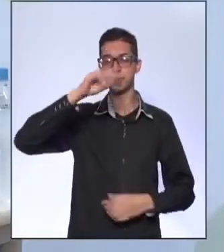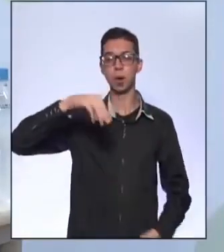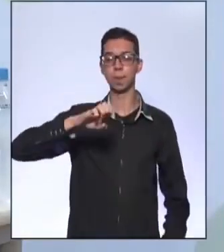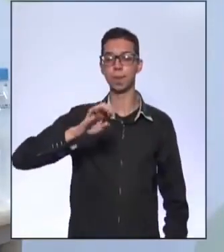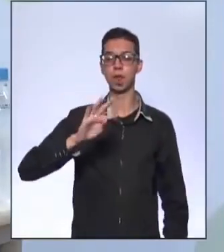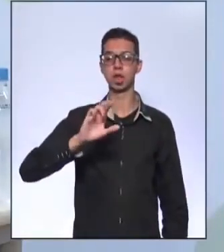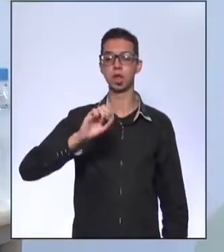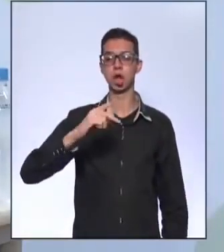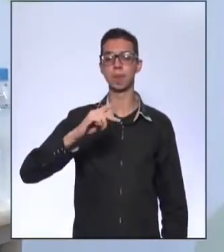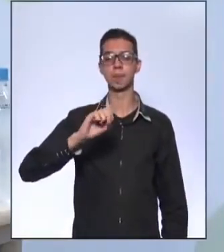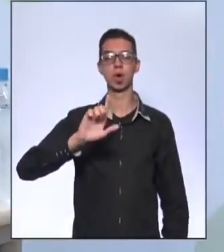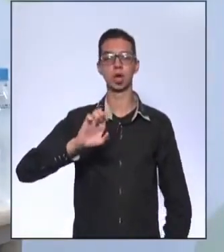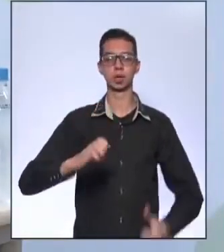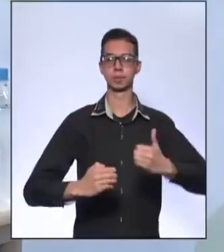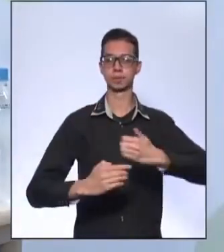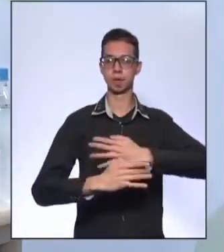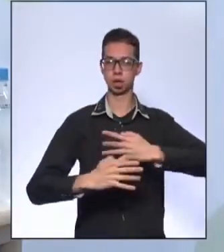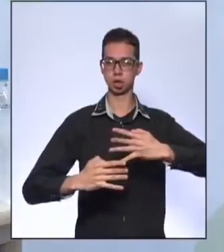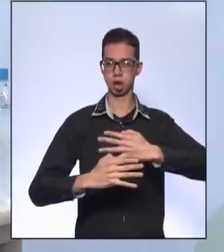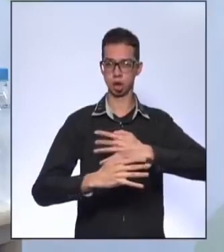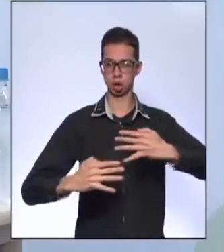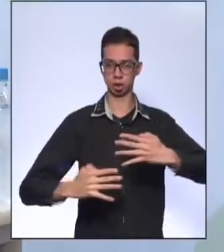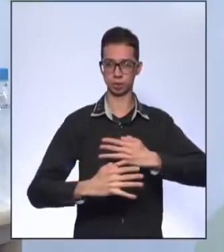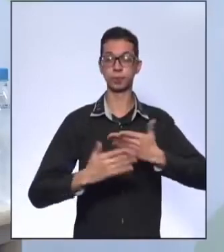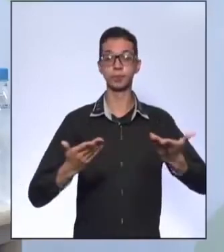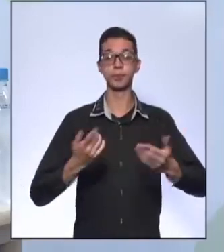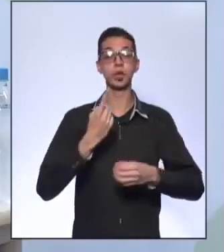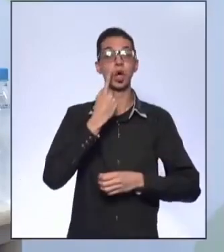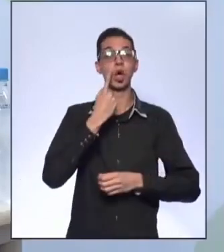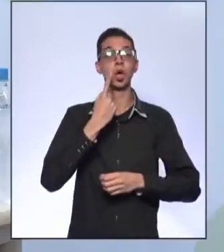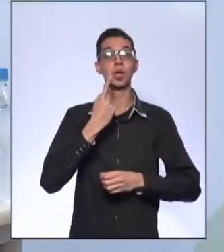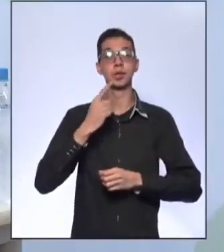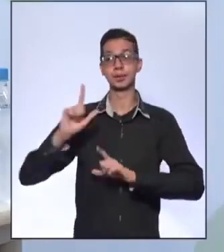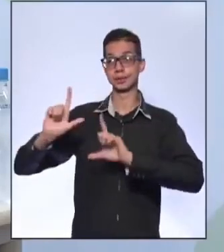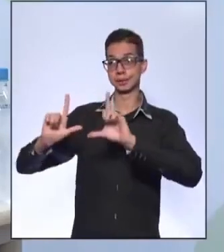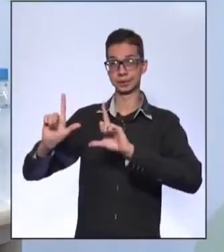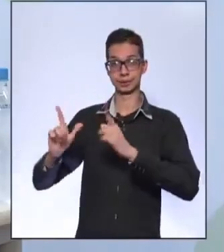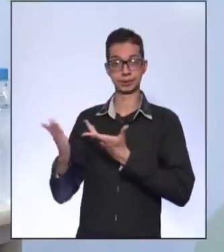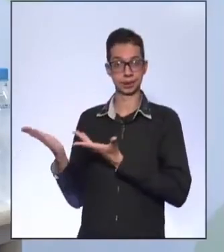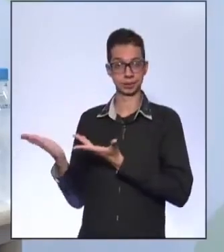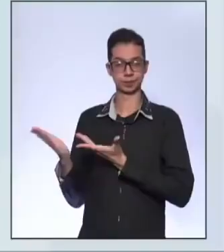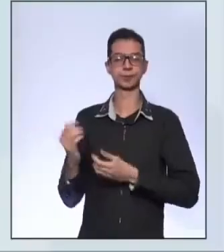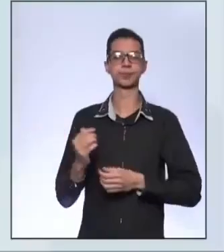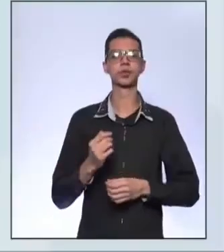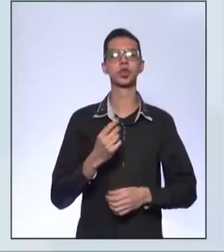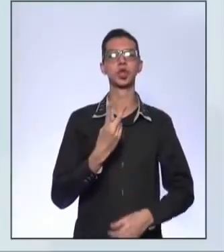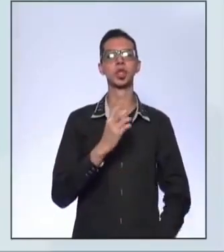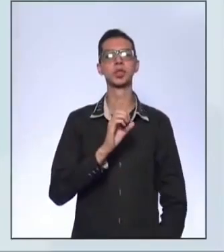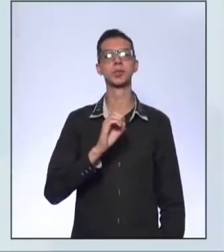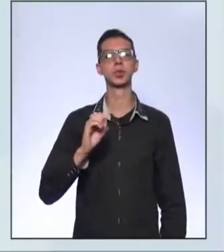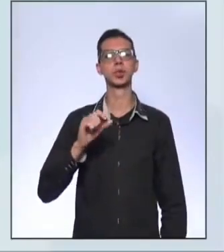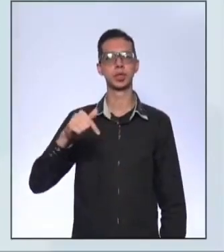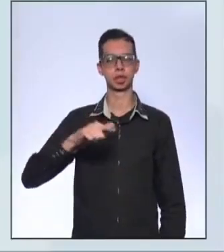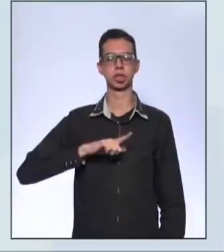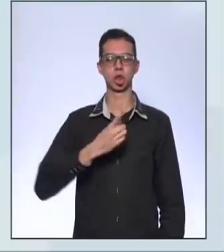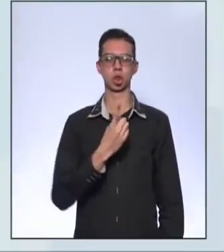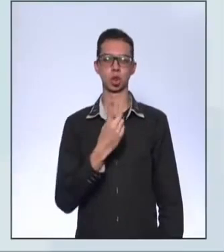tá então vocês vão acompanhar na tela em 2007 nós temos 12 metrópoles